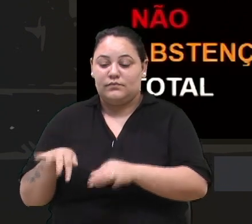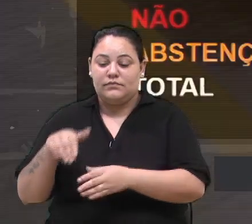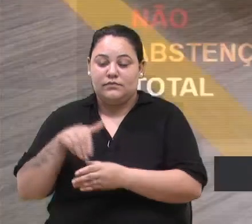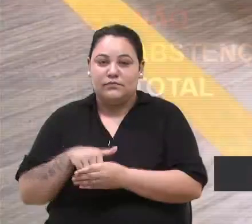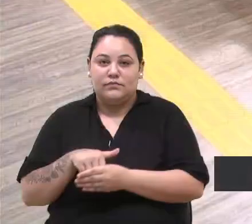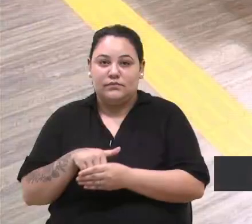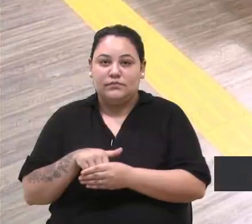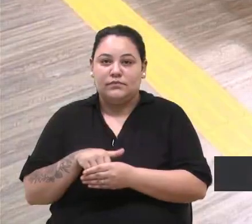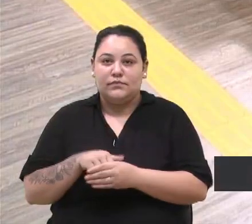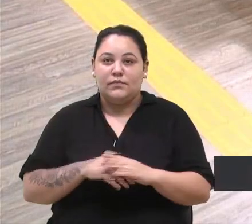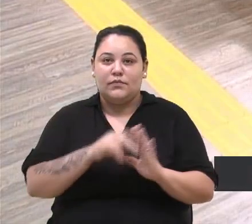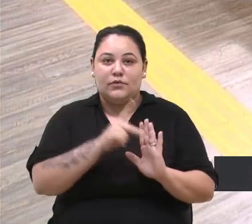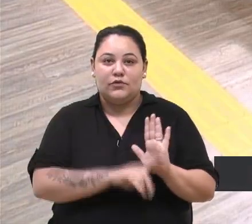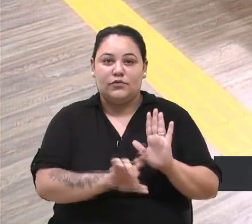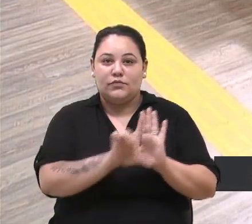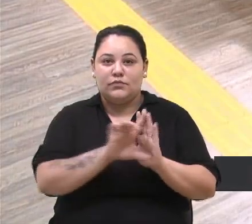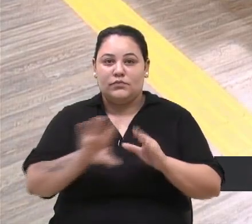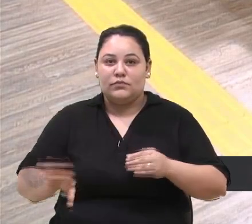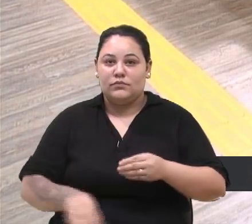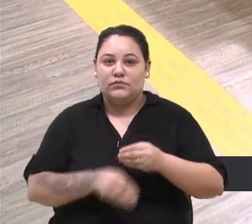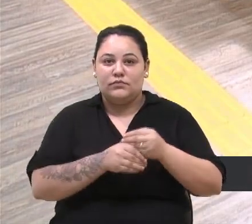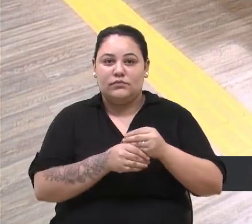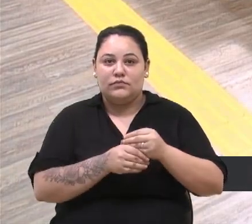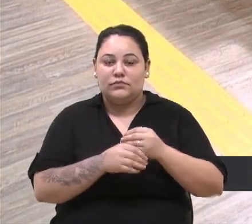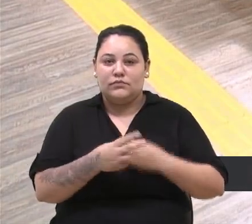de lei complementar